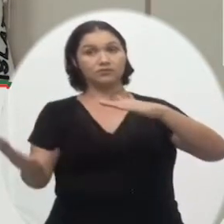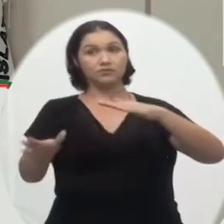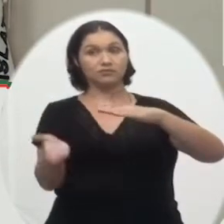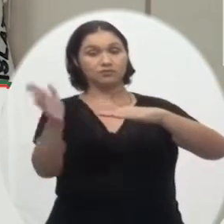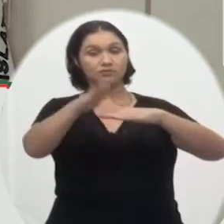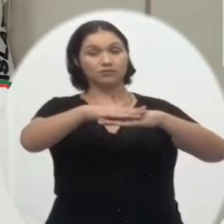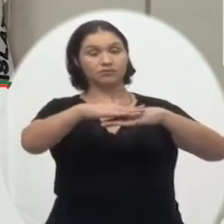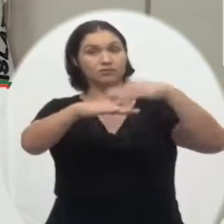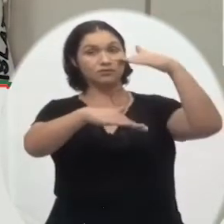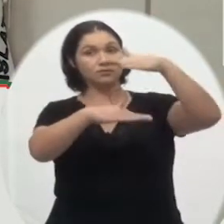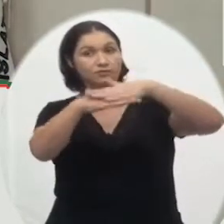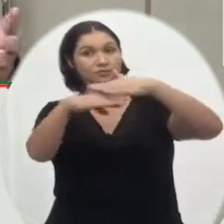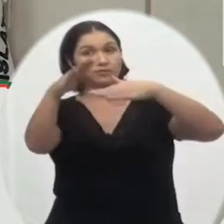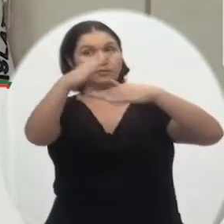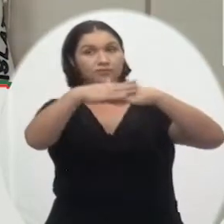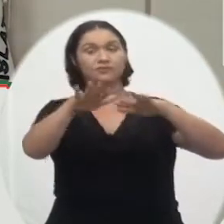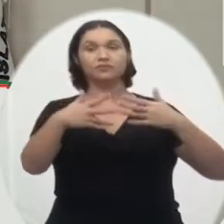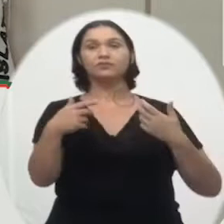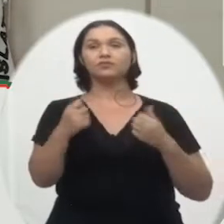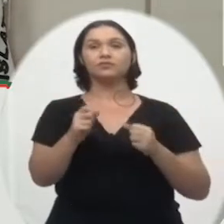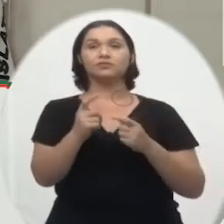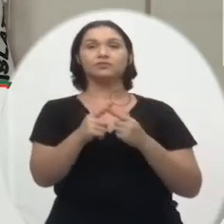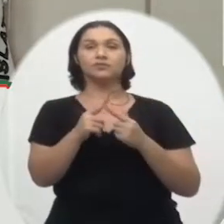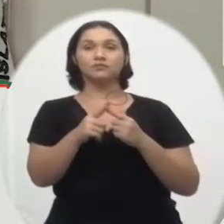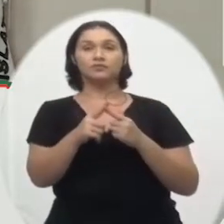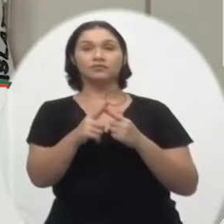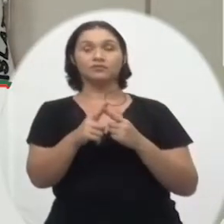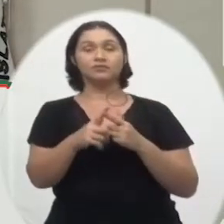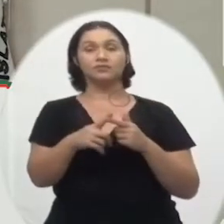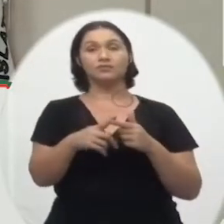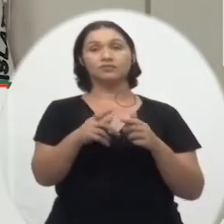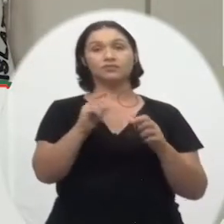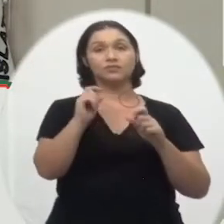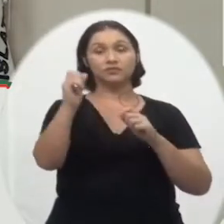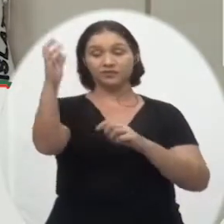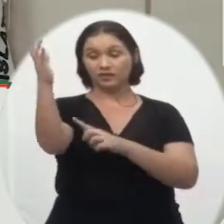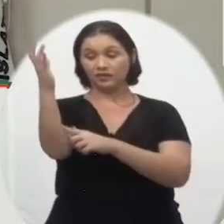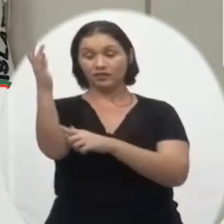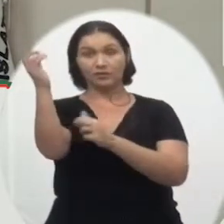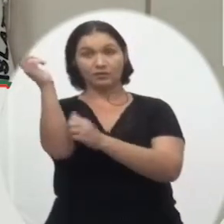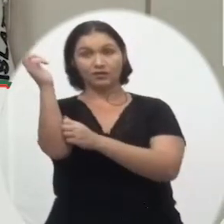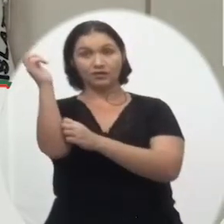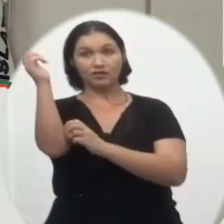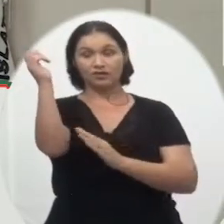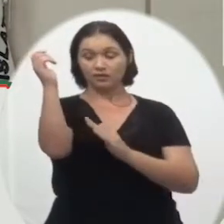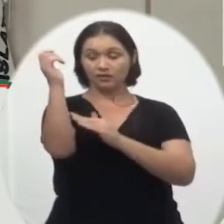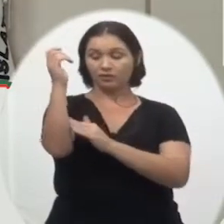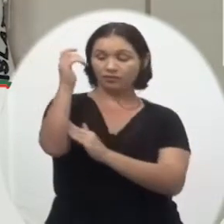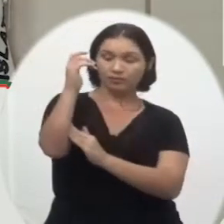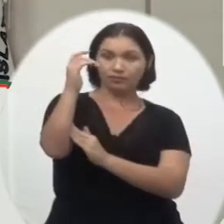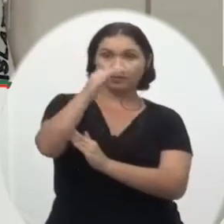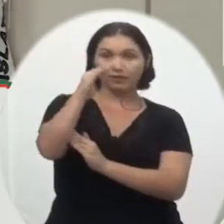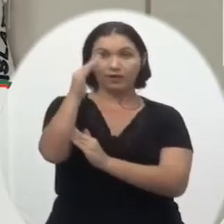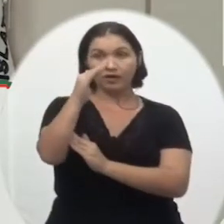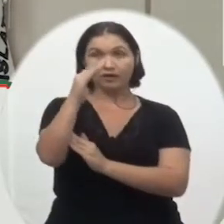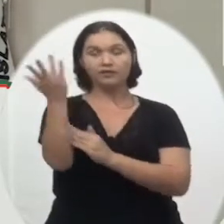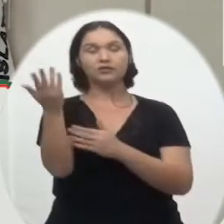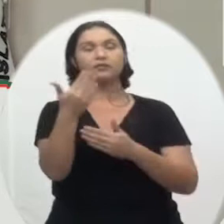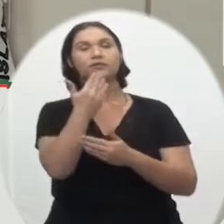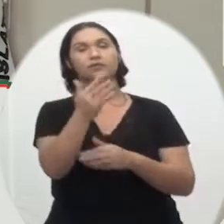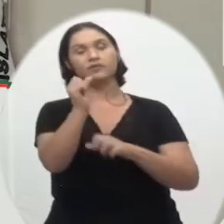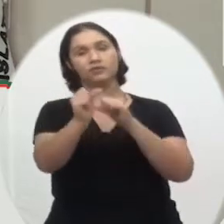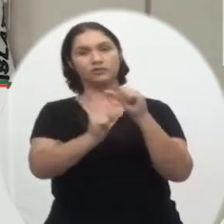que está escorado com ferro. Gastaram mais com a barra de ferro para escorar o poste de madeira do que botar um de concreto. Então, solicitamos que seja